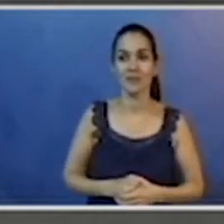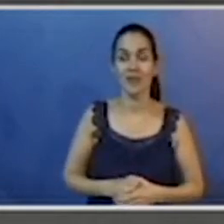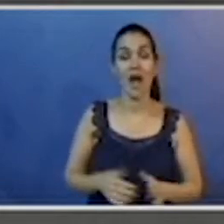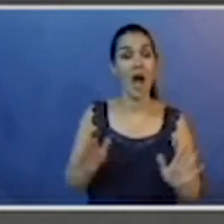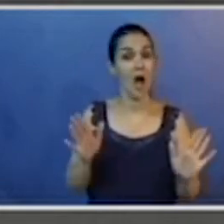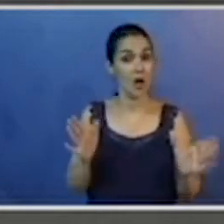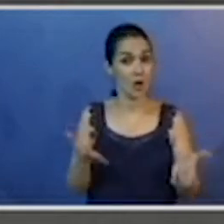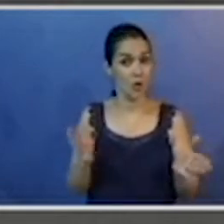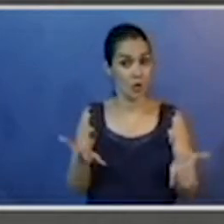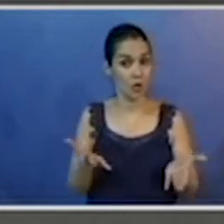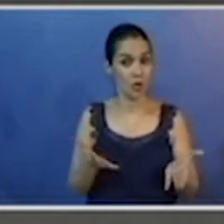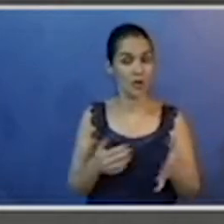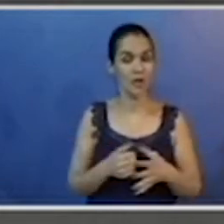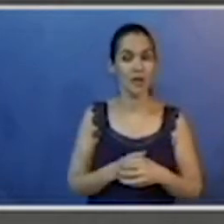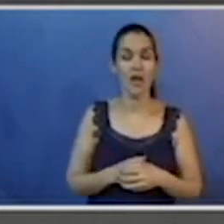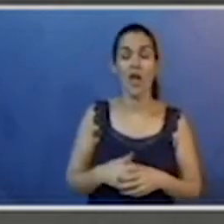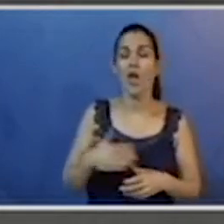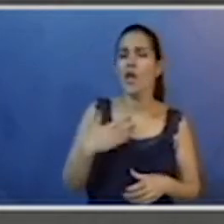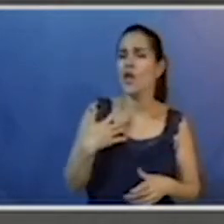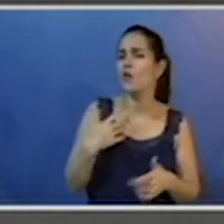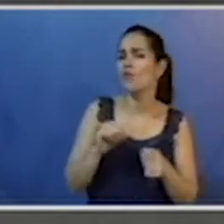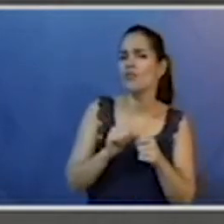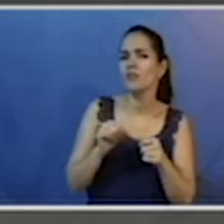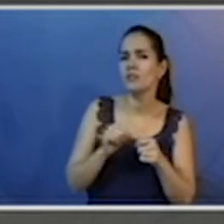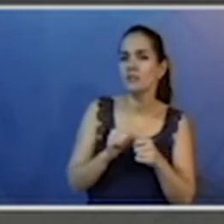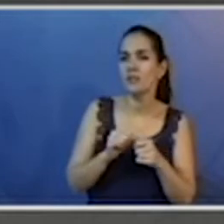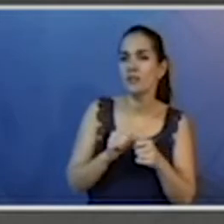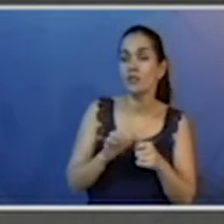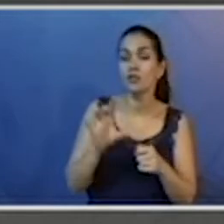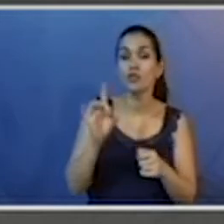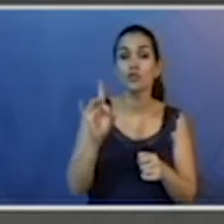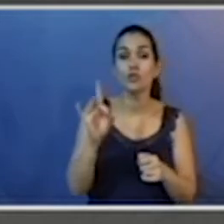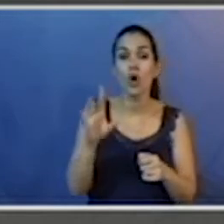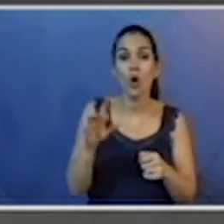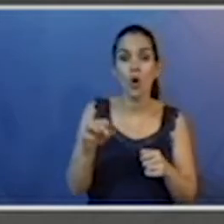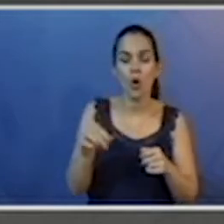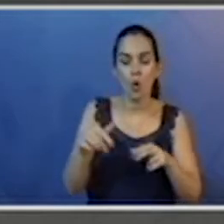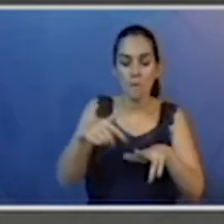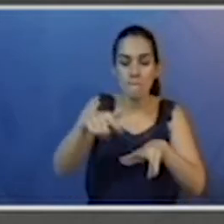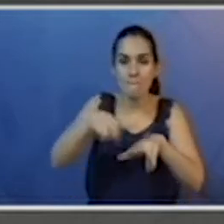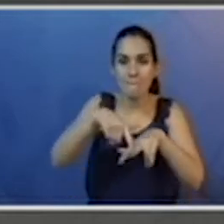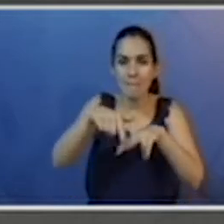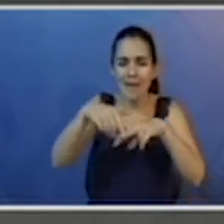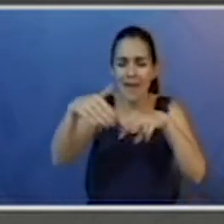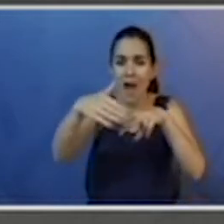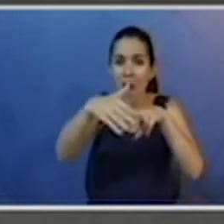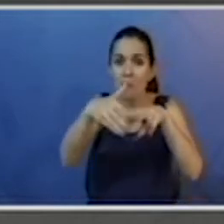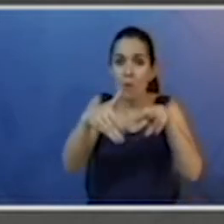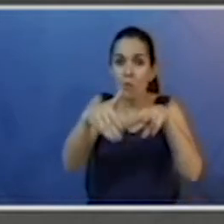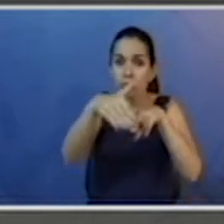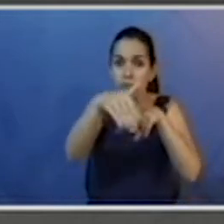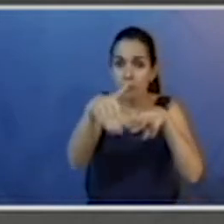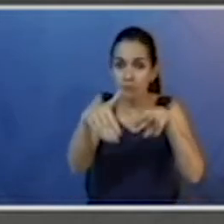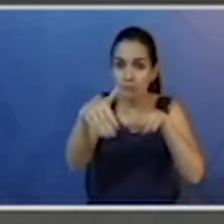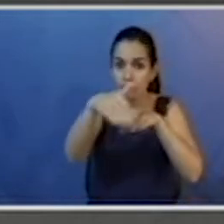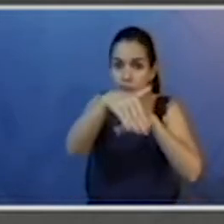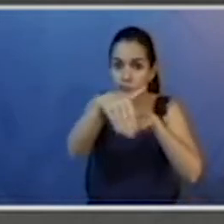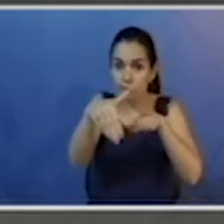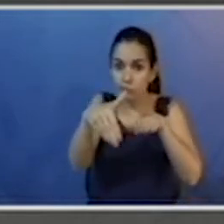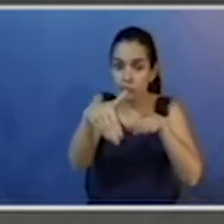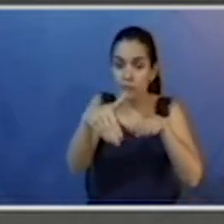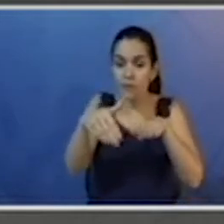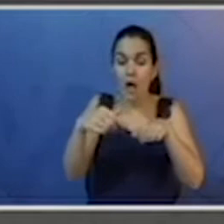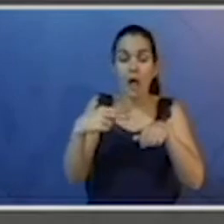desafios Tá eu vou tentar usar somente a ponta do pé é a única parte que eu posso usar eu não